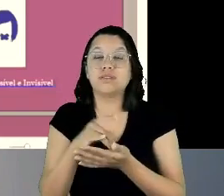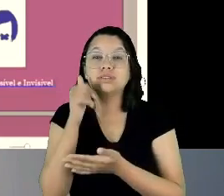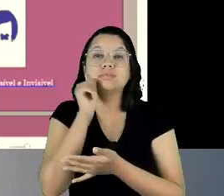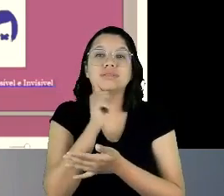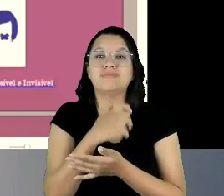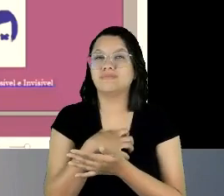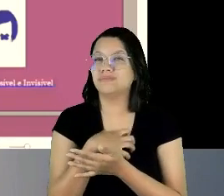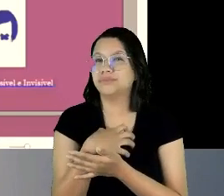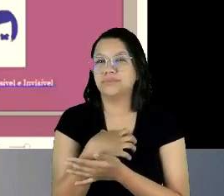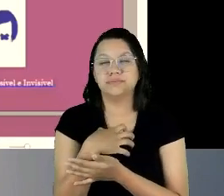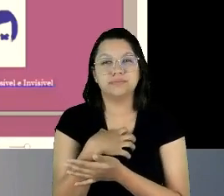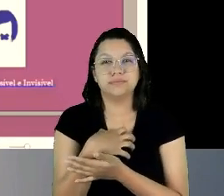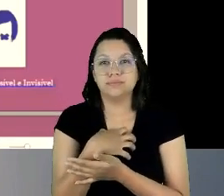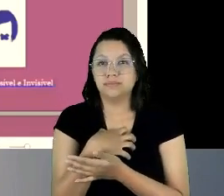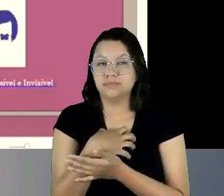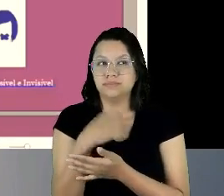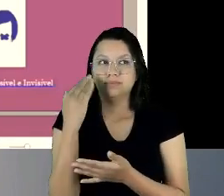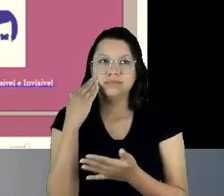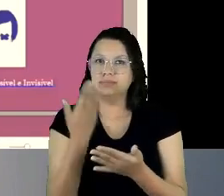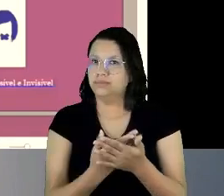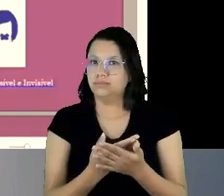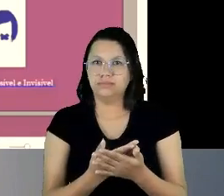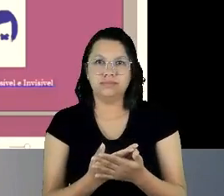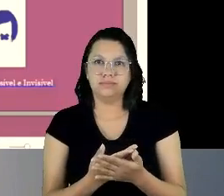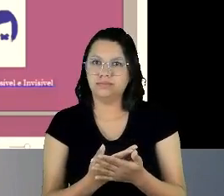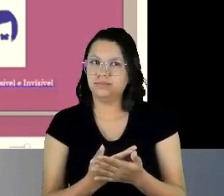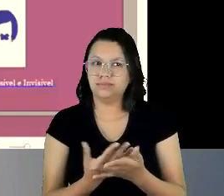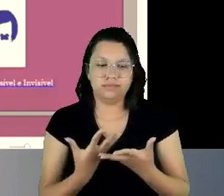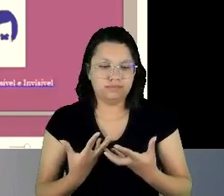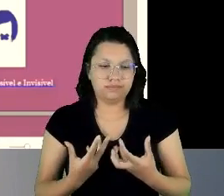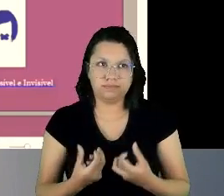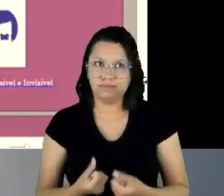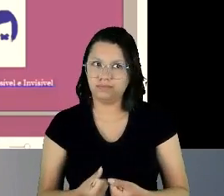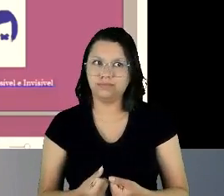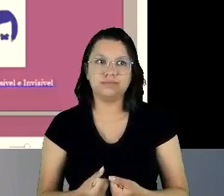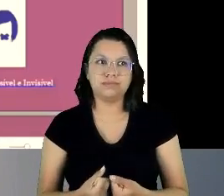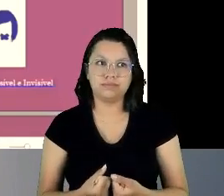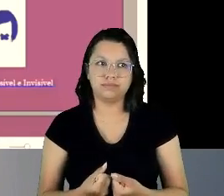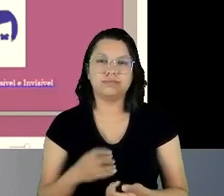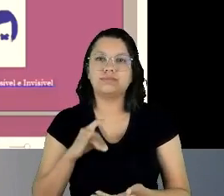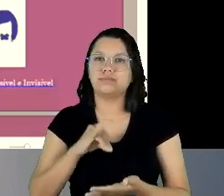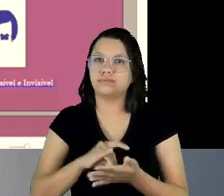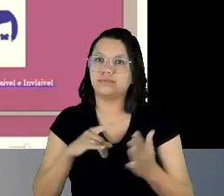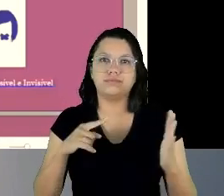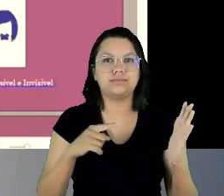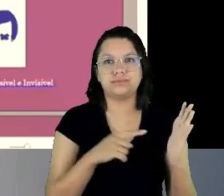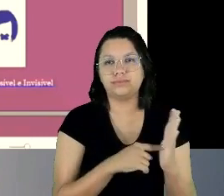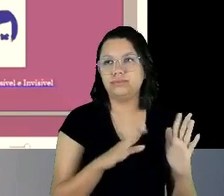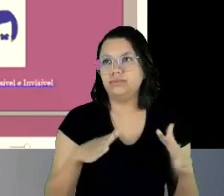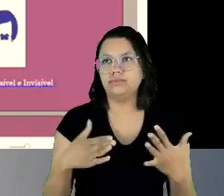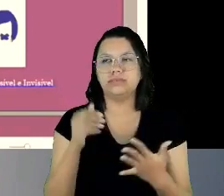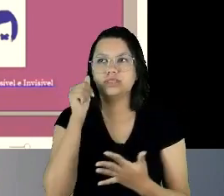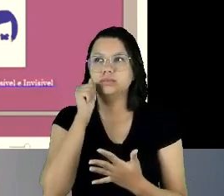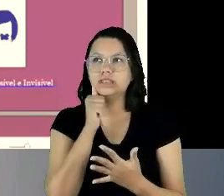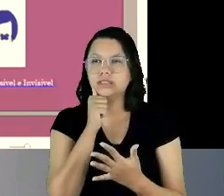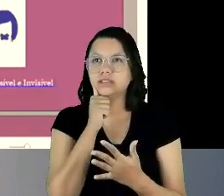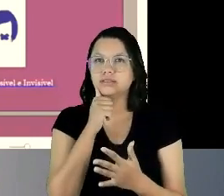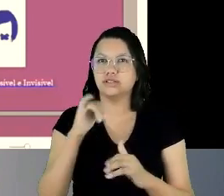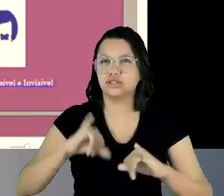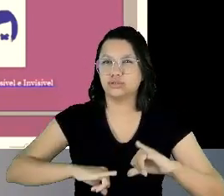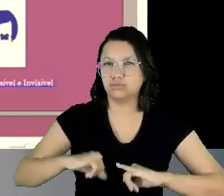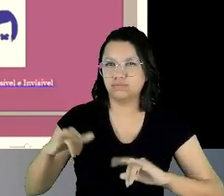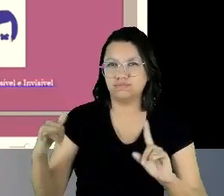não sentem confiança e não se sentem acolhidas para, de fato, fazer a denúncia. Então, das mulheres que sofreram